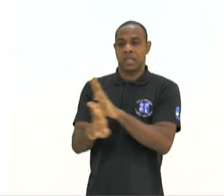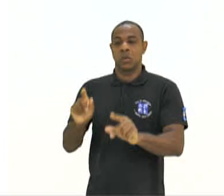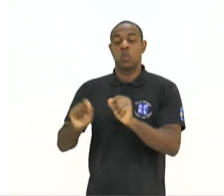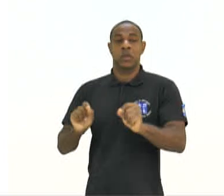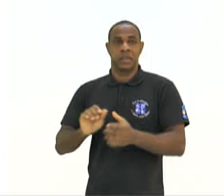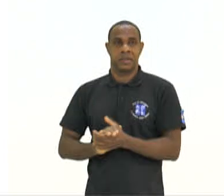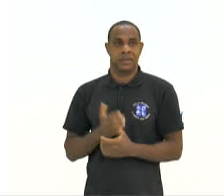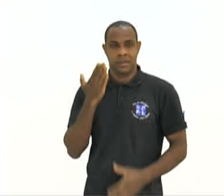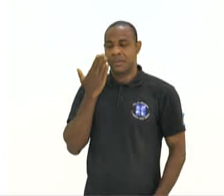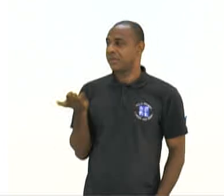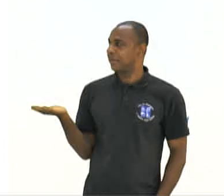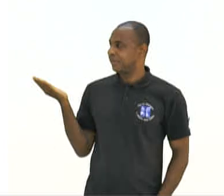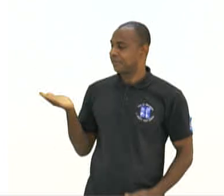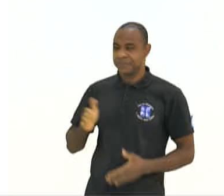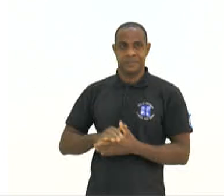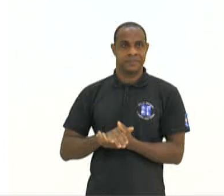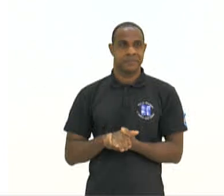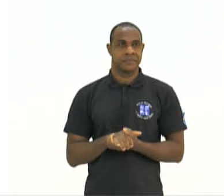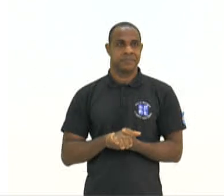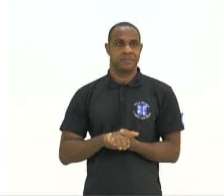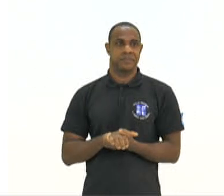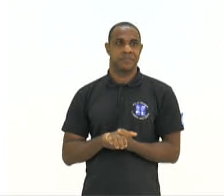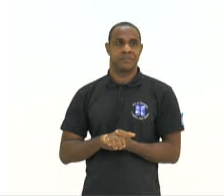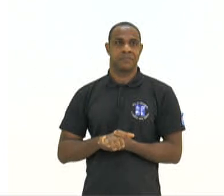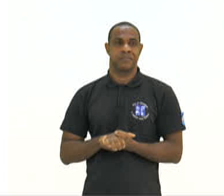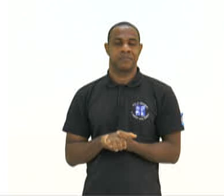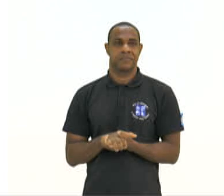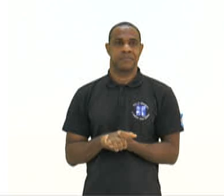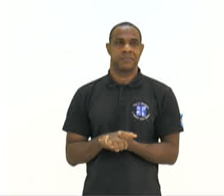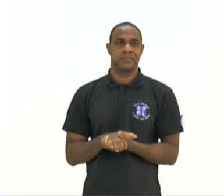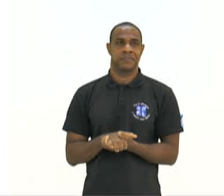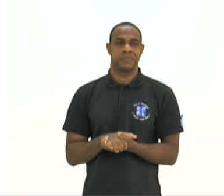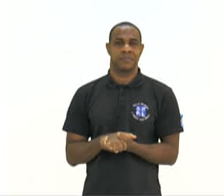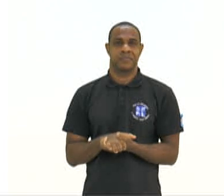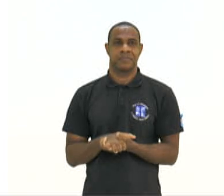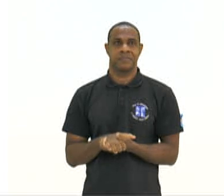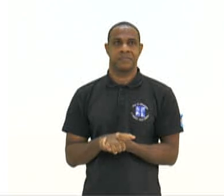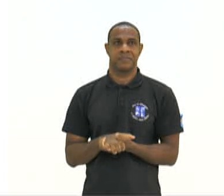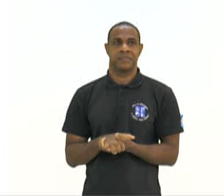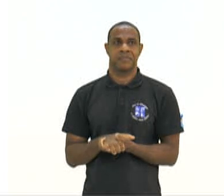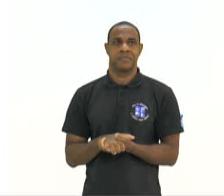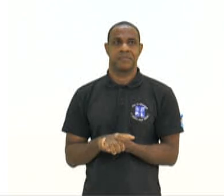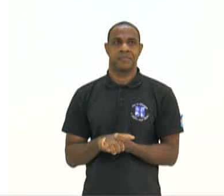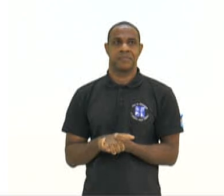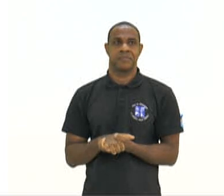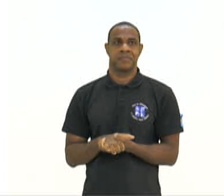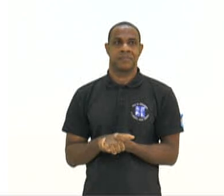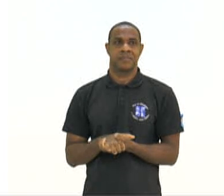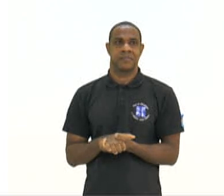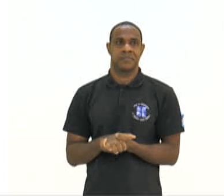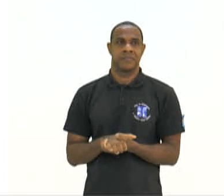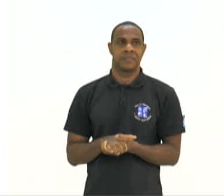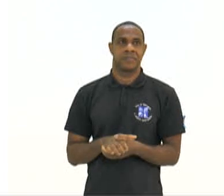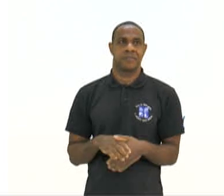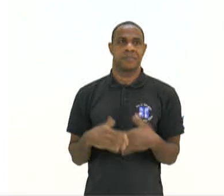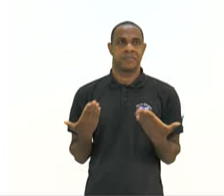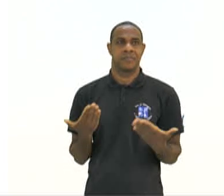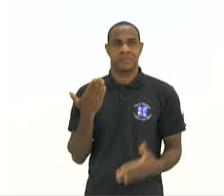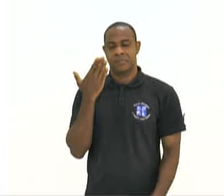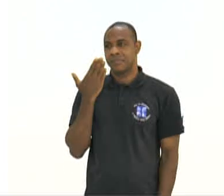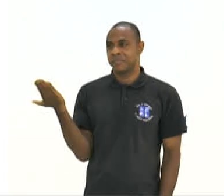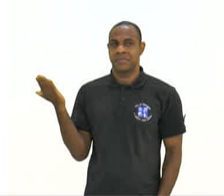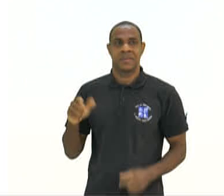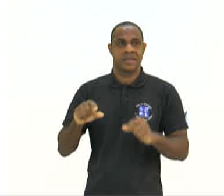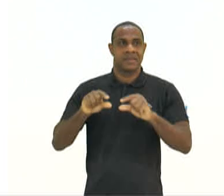burns about 8 times more calories, can the relative pronoun be replaced? Então,